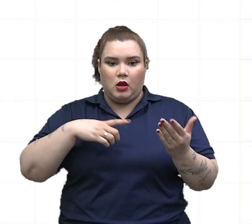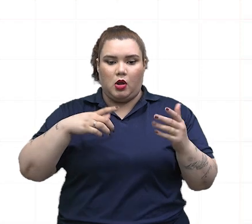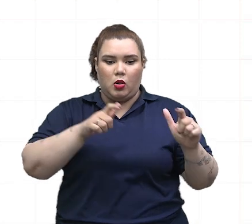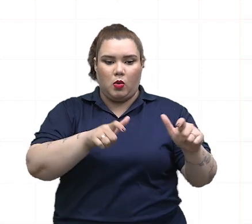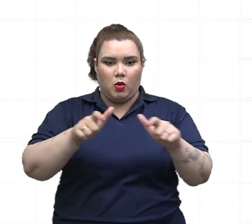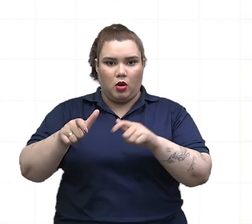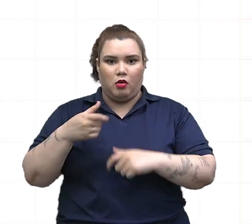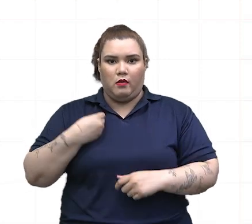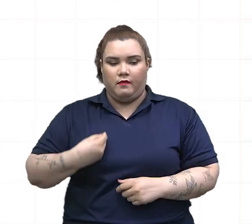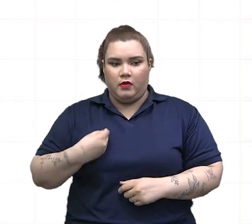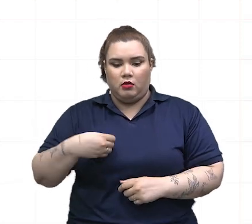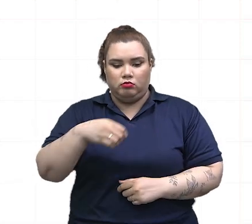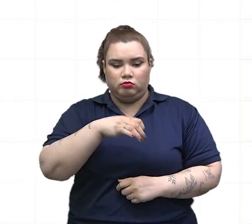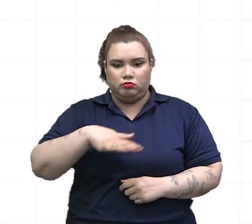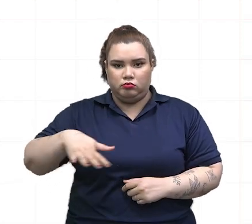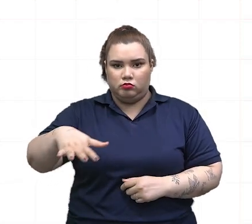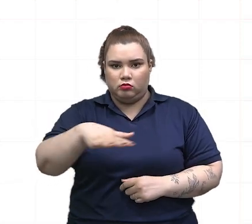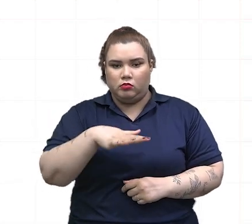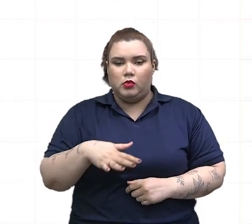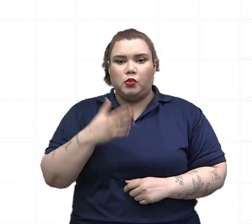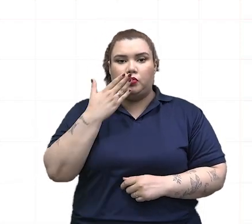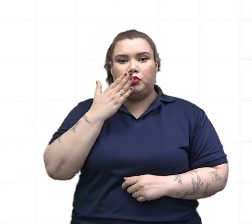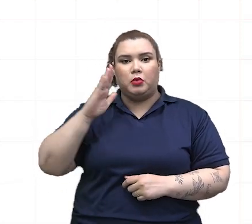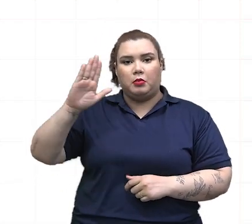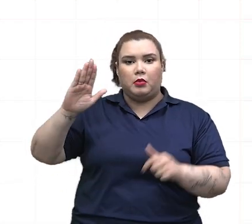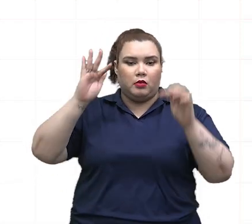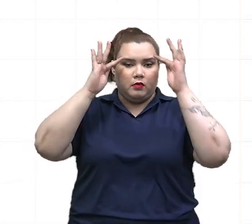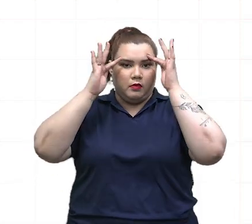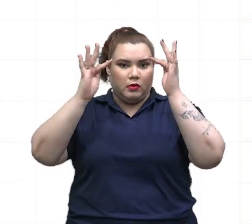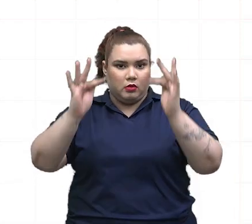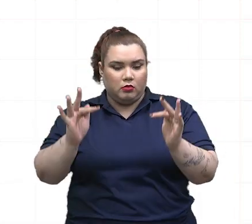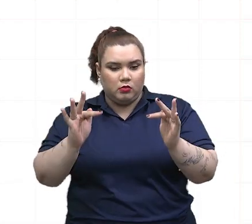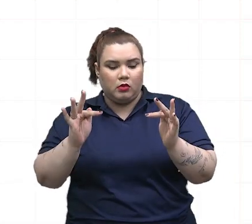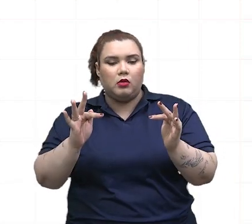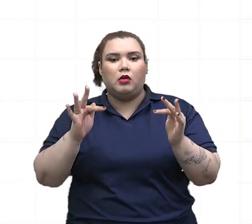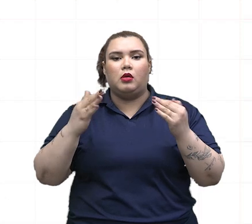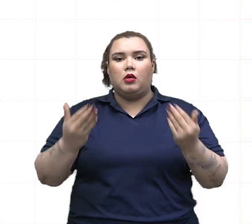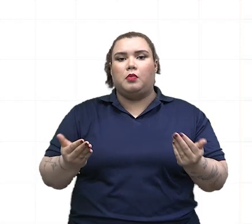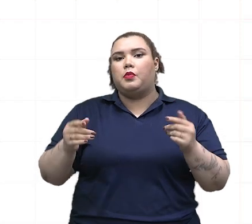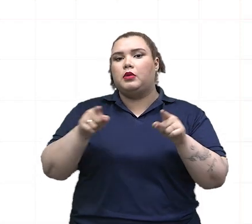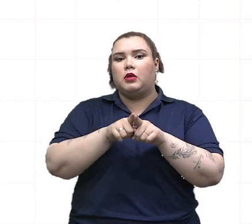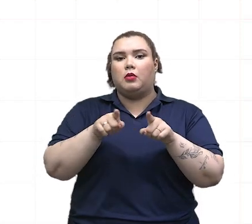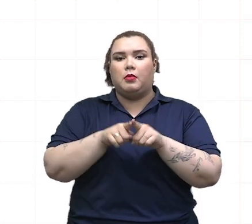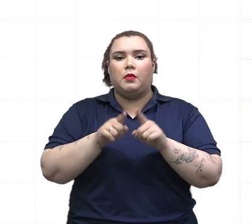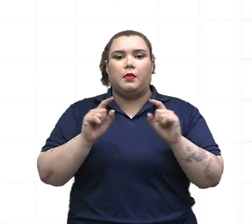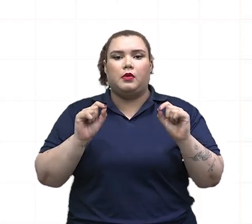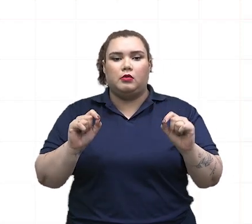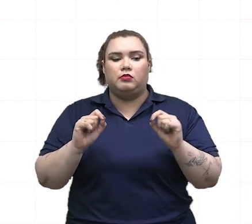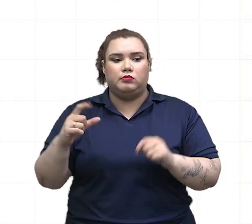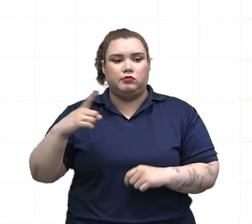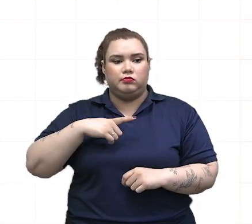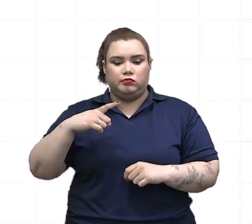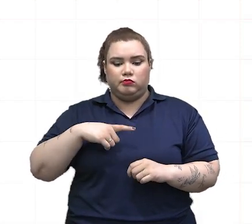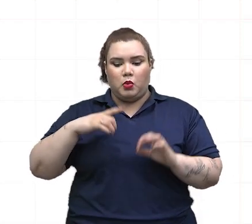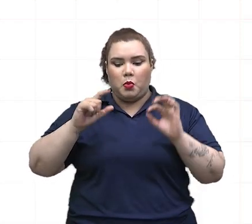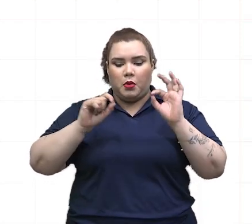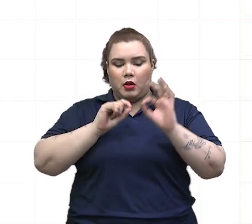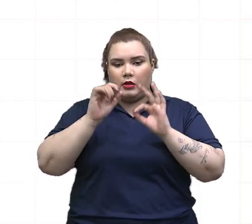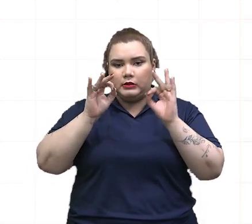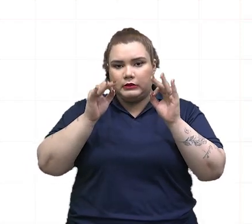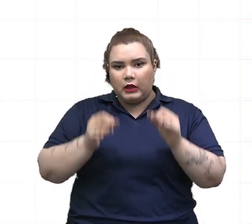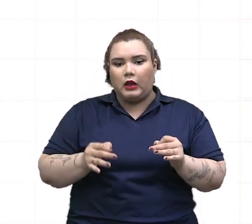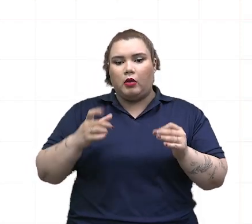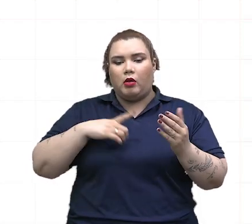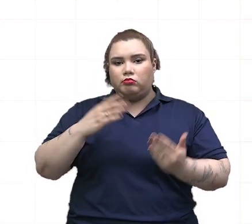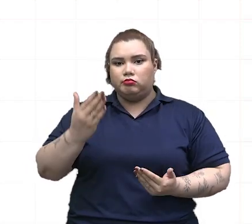terras, morar, ter um juramento de fidelidade para com o meu senhor e ali, né, me tornar servo. E para